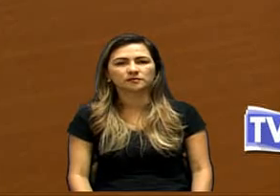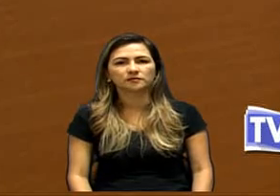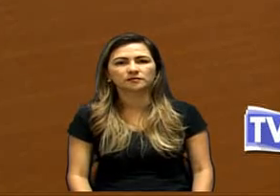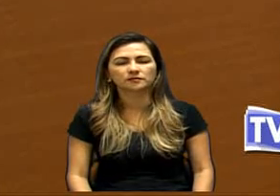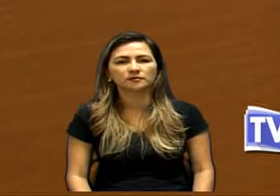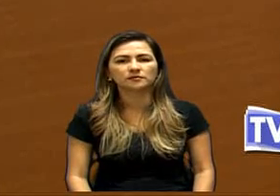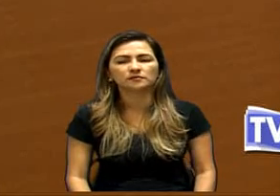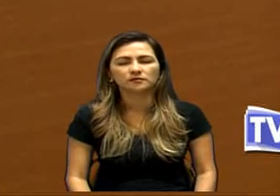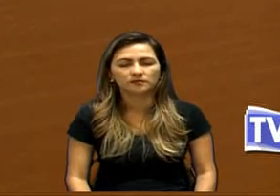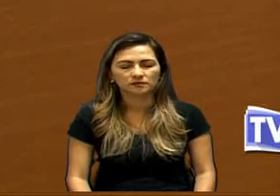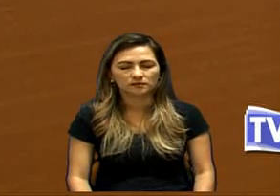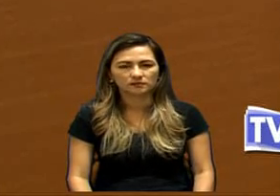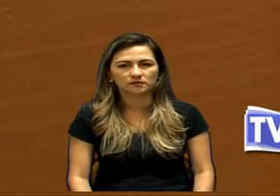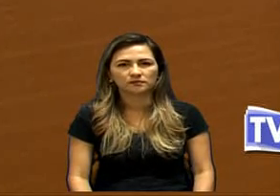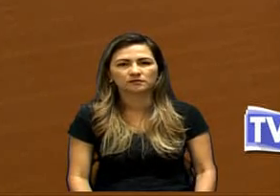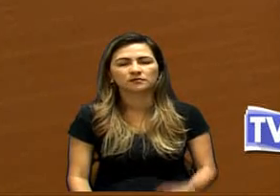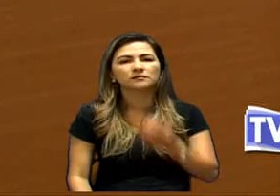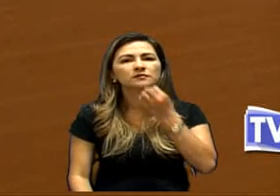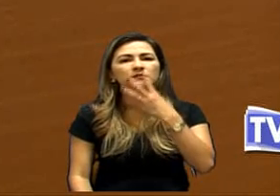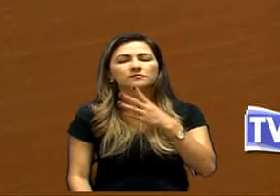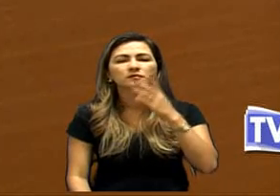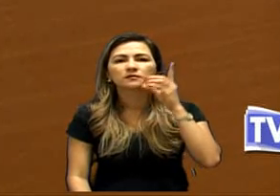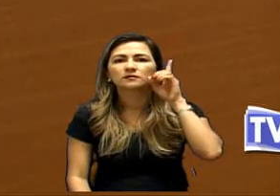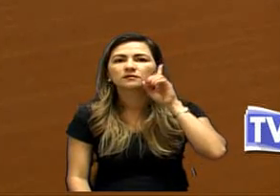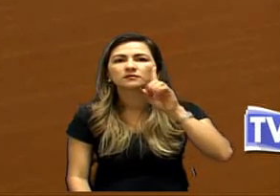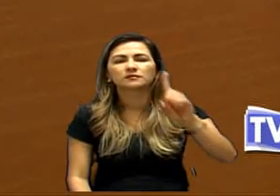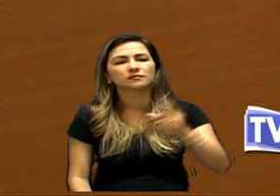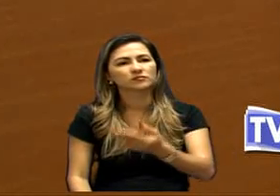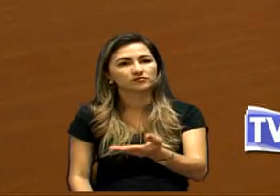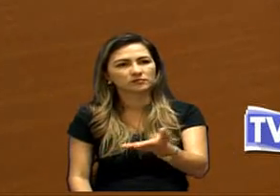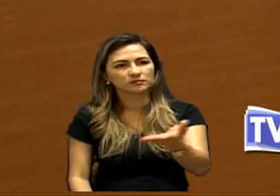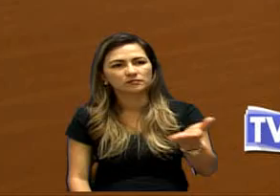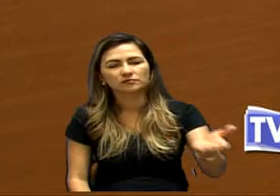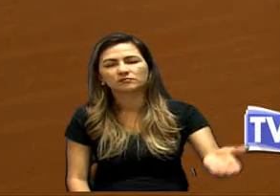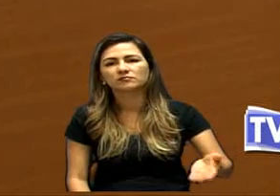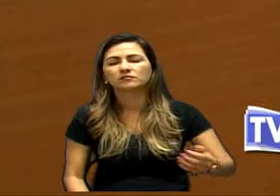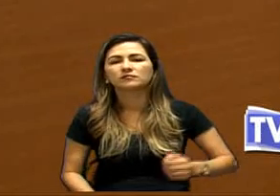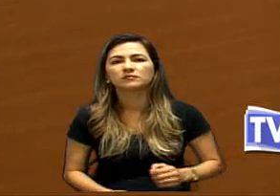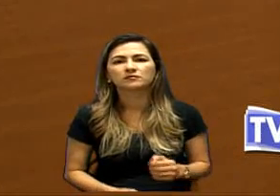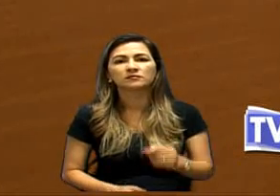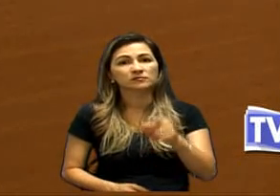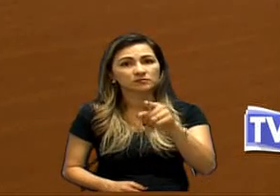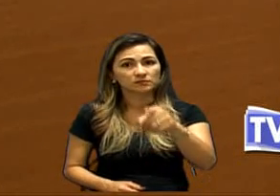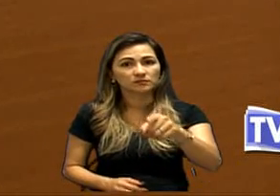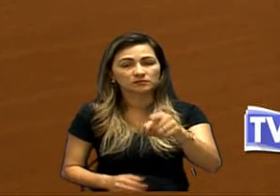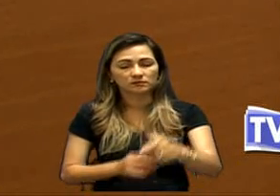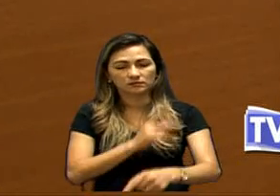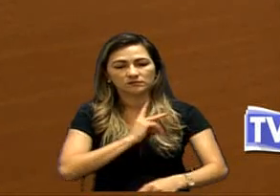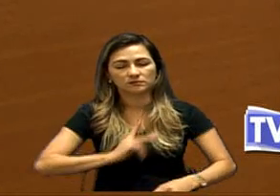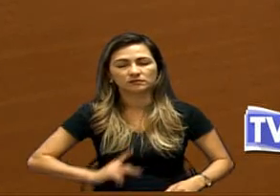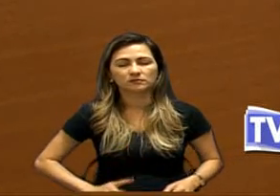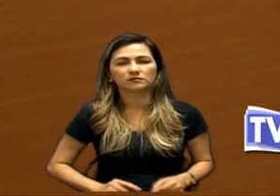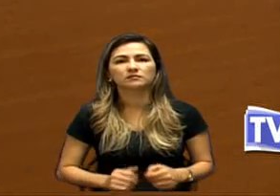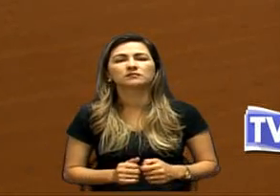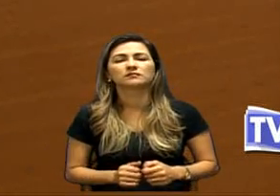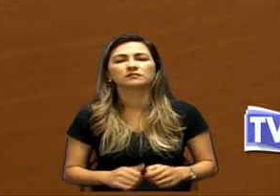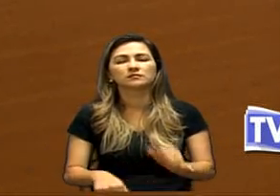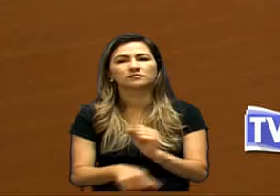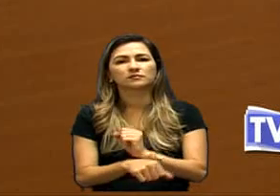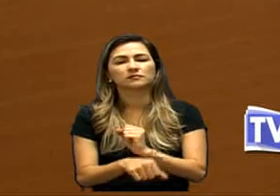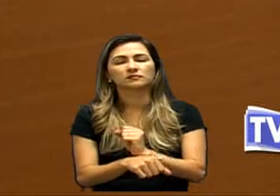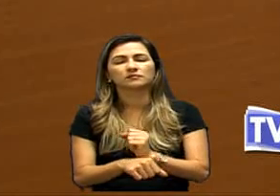Bom dia, senhor presidente. Bom dia a todos que nos assistem aqui nessa Casa de Leis. Vamos esperar o cameraman focar